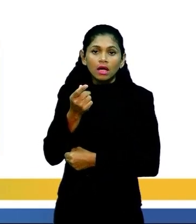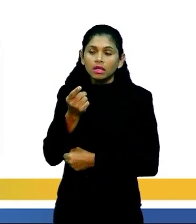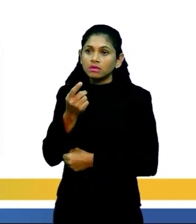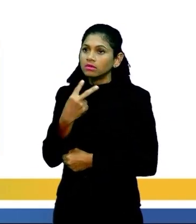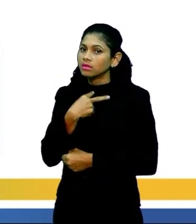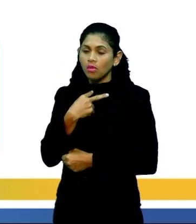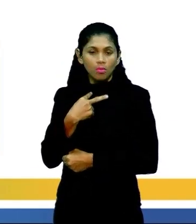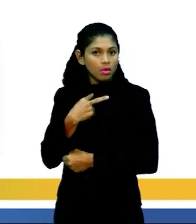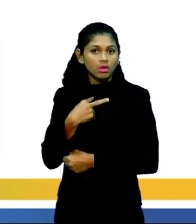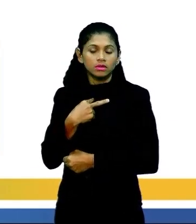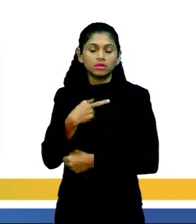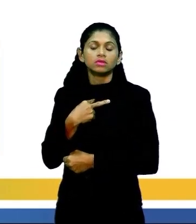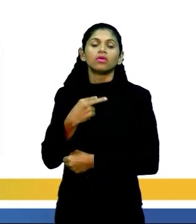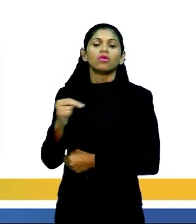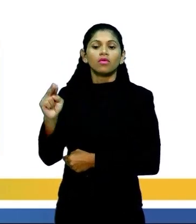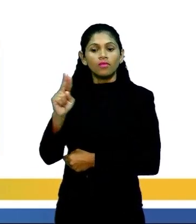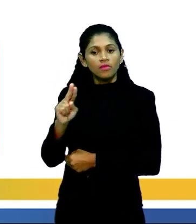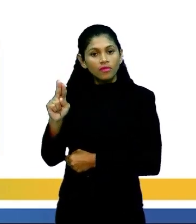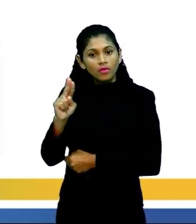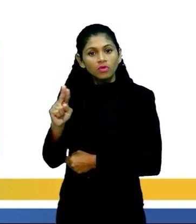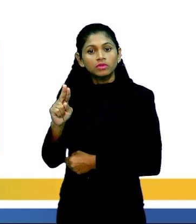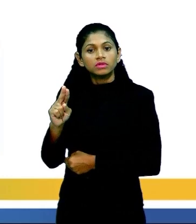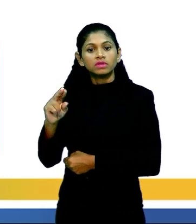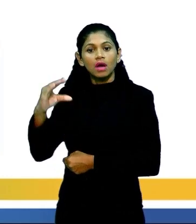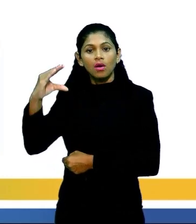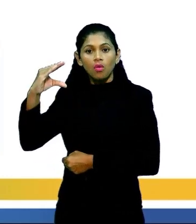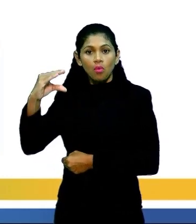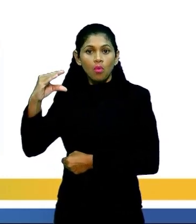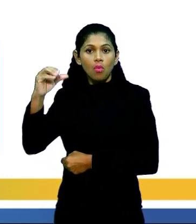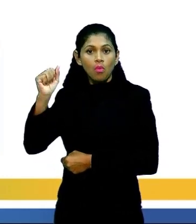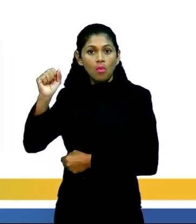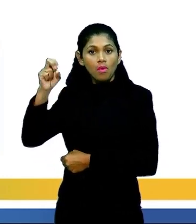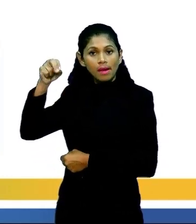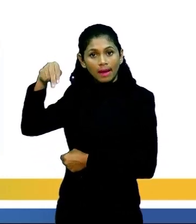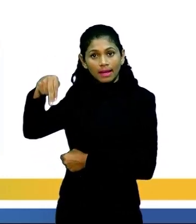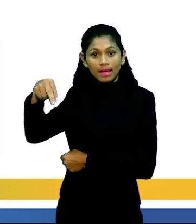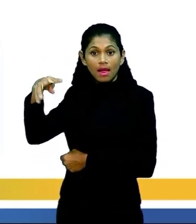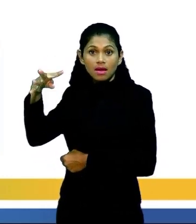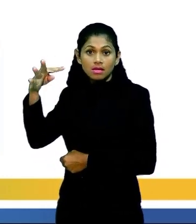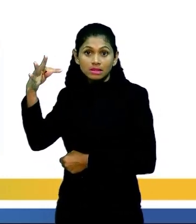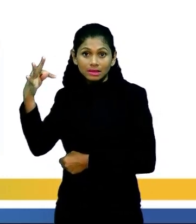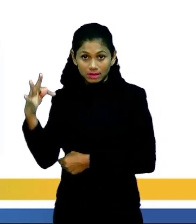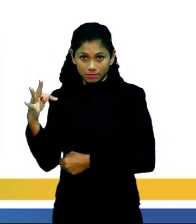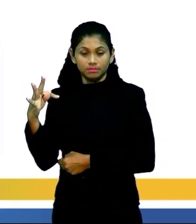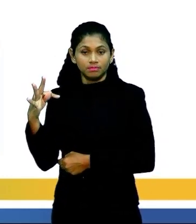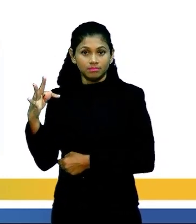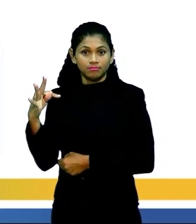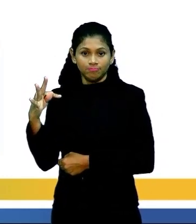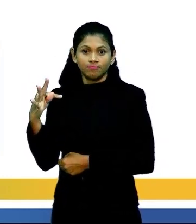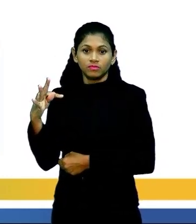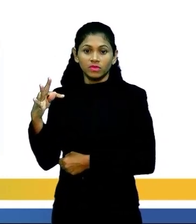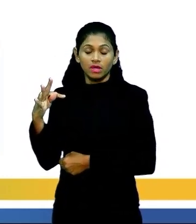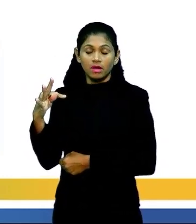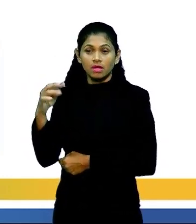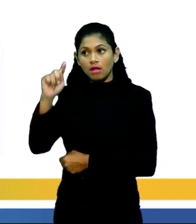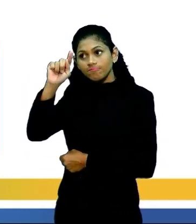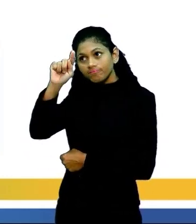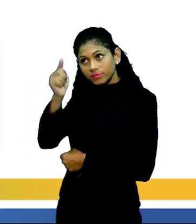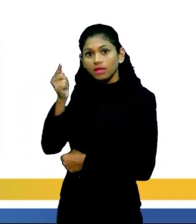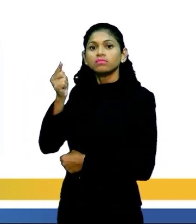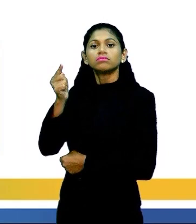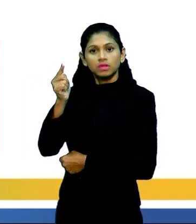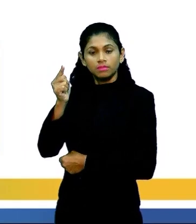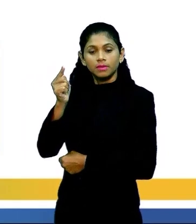ser escrito com o apóstrofo e o T, ok? Mas também temos uma